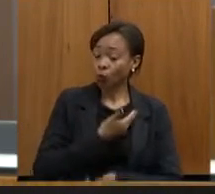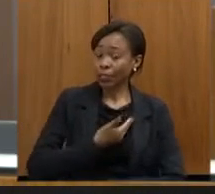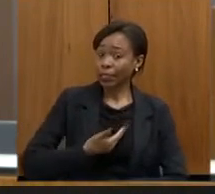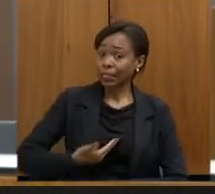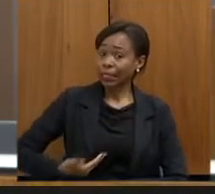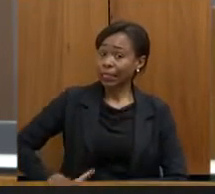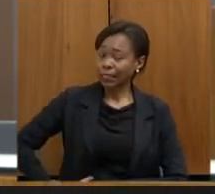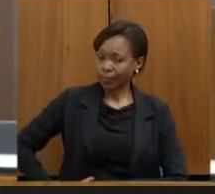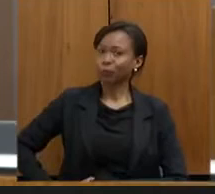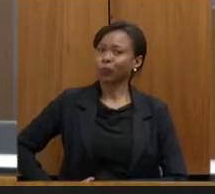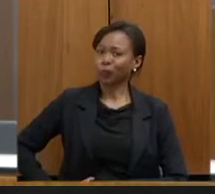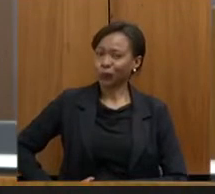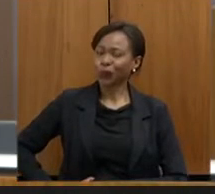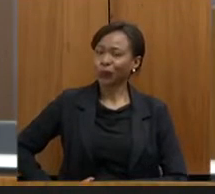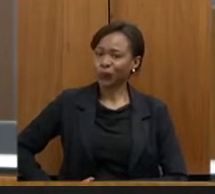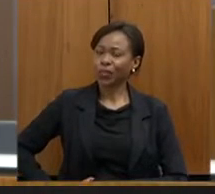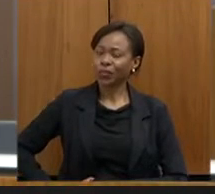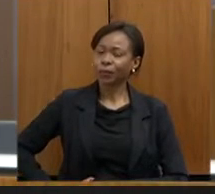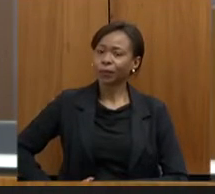anos, até 2016,